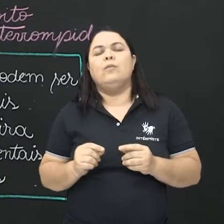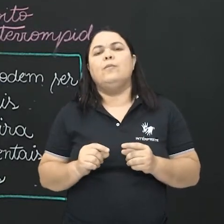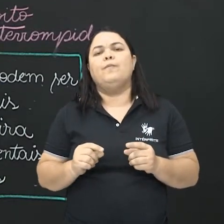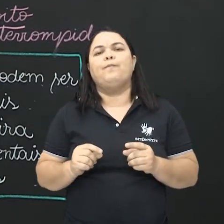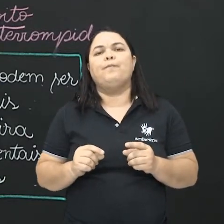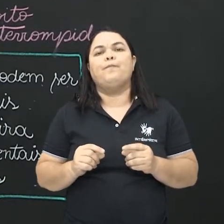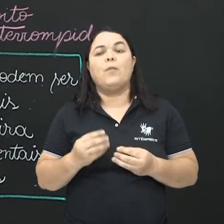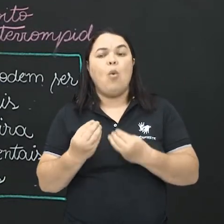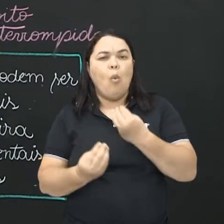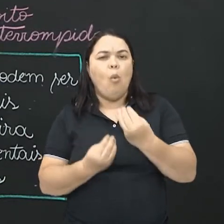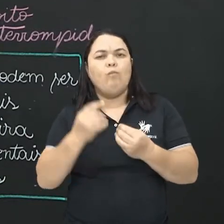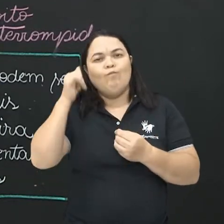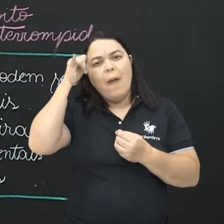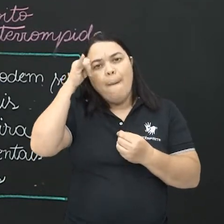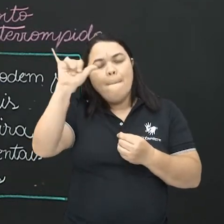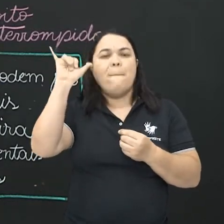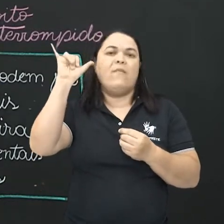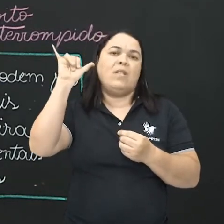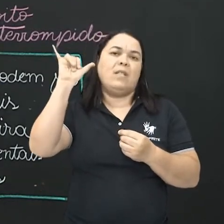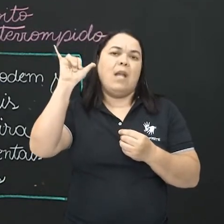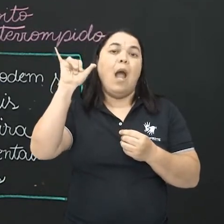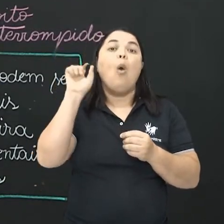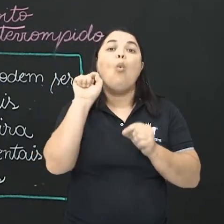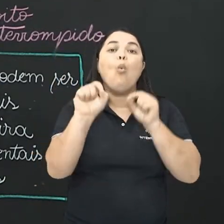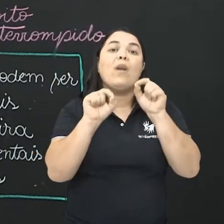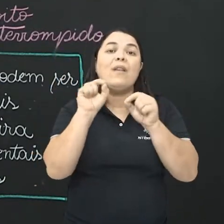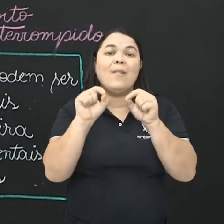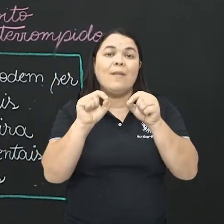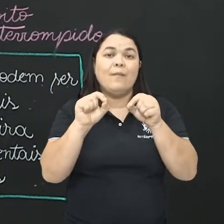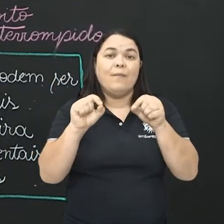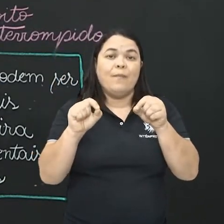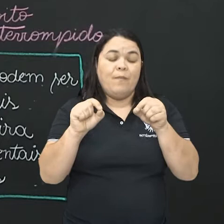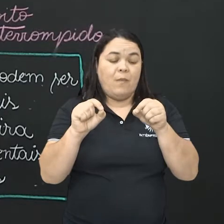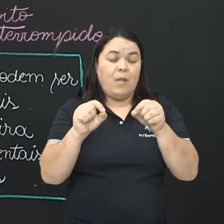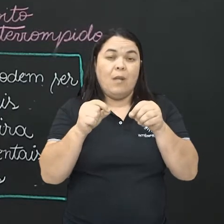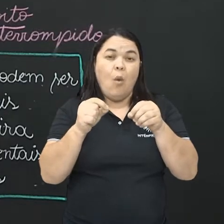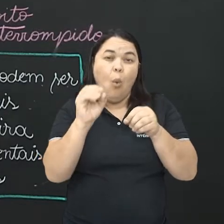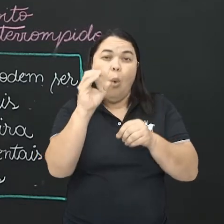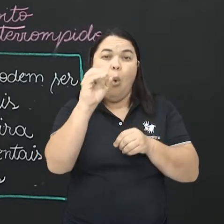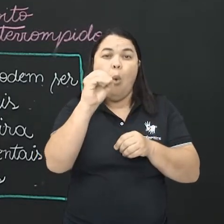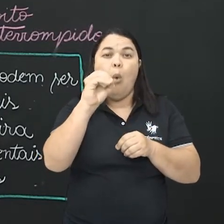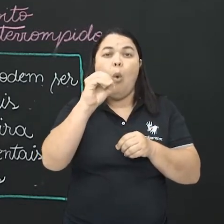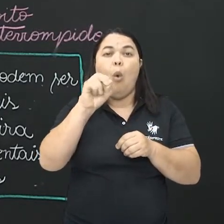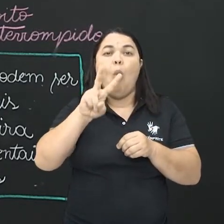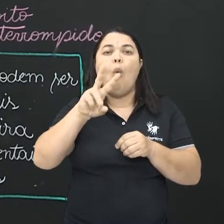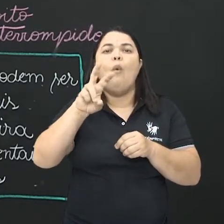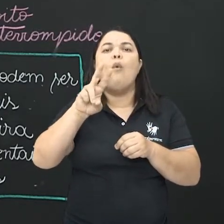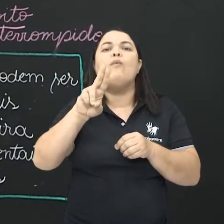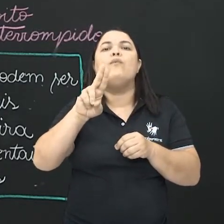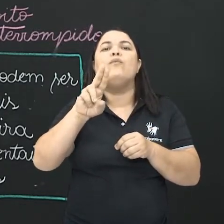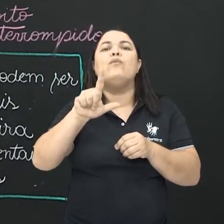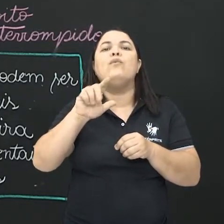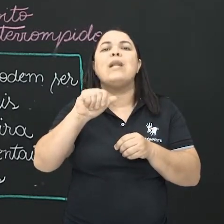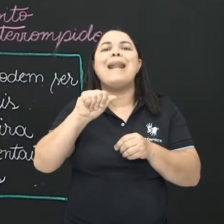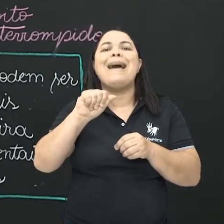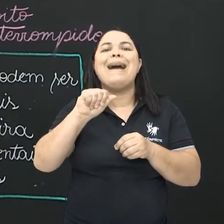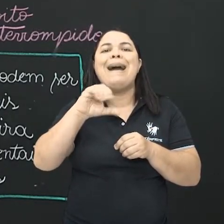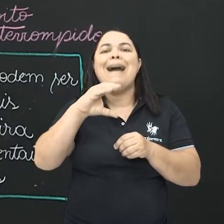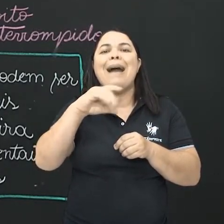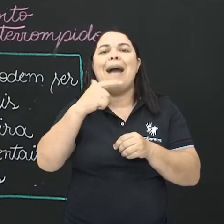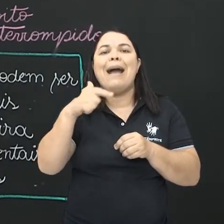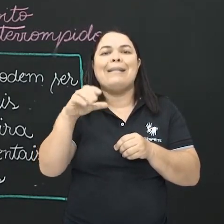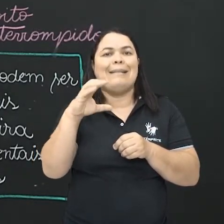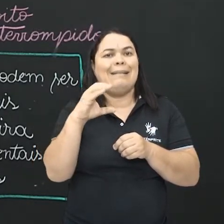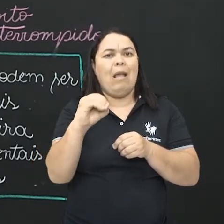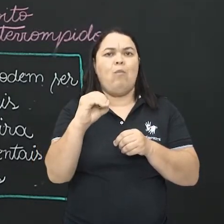de forma a evitar a ovulação, que não haja produção do óvulo. Logo, se não tem esse ovócito